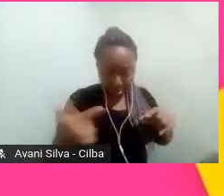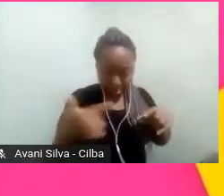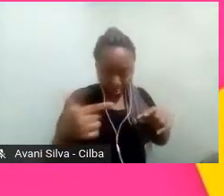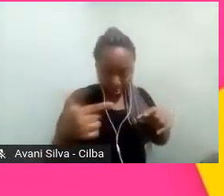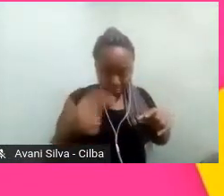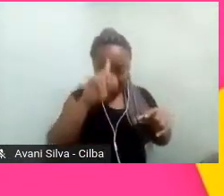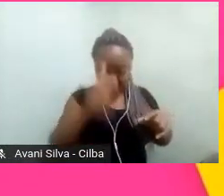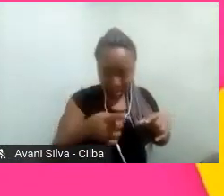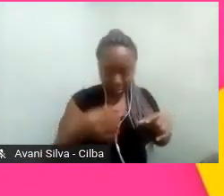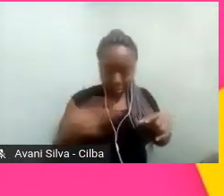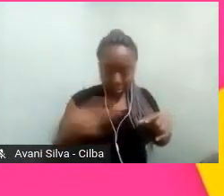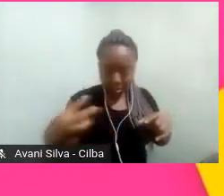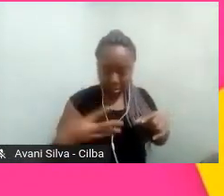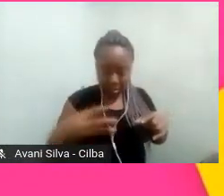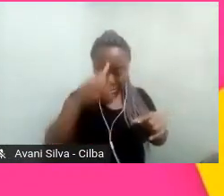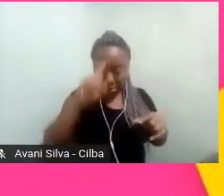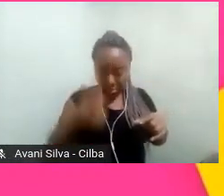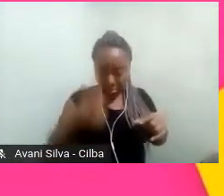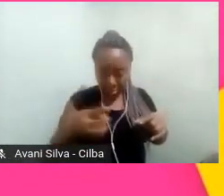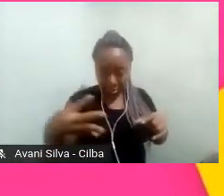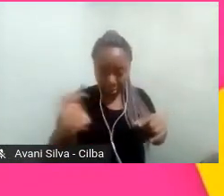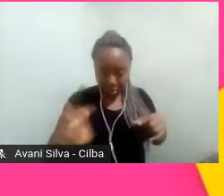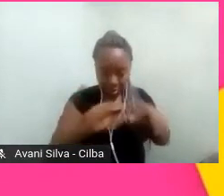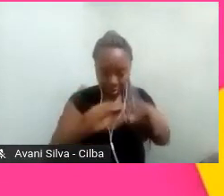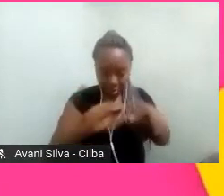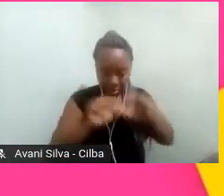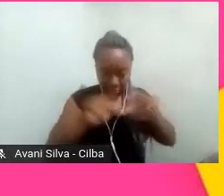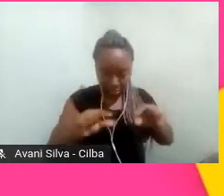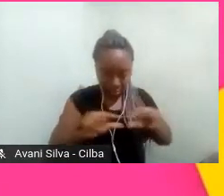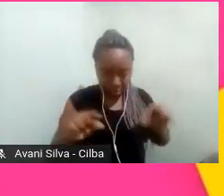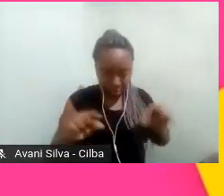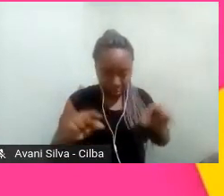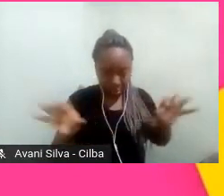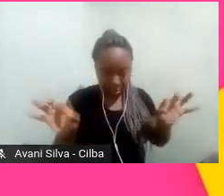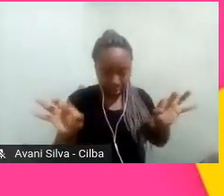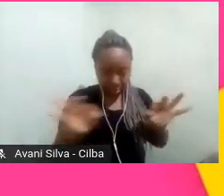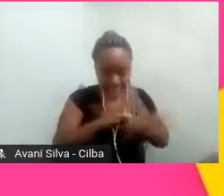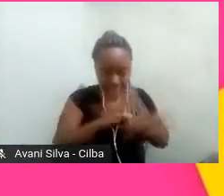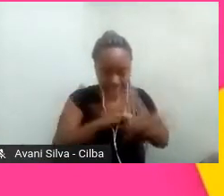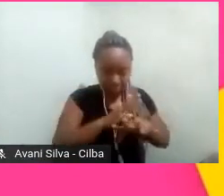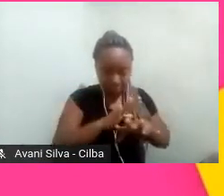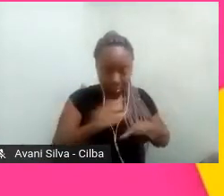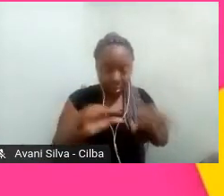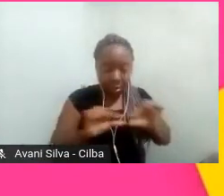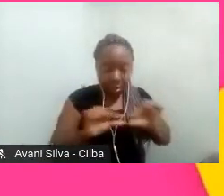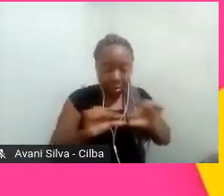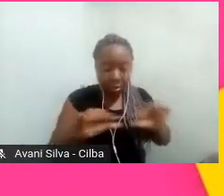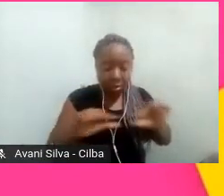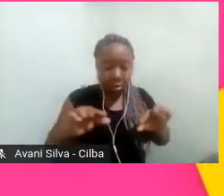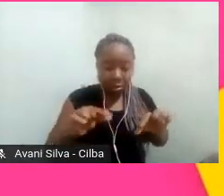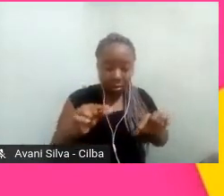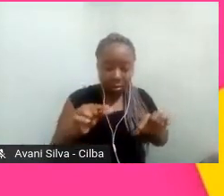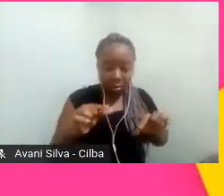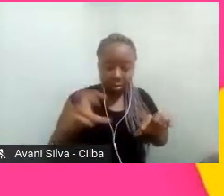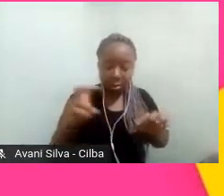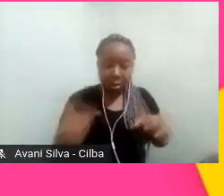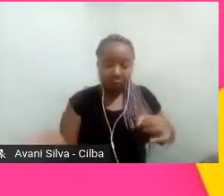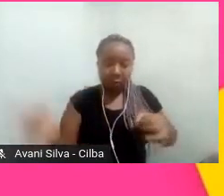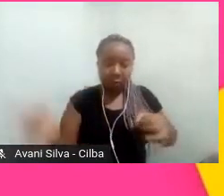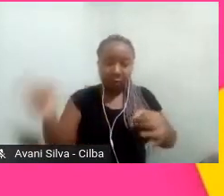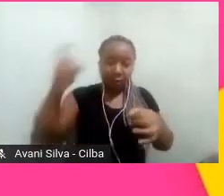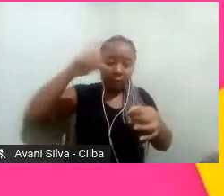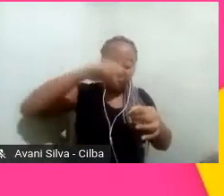na quarta, na quinta. Quando acabar a quinta linha, ele vai voltar na